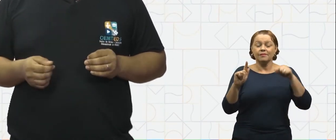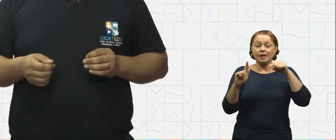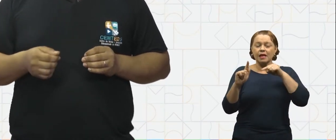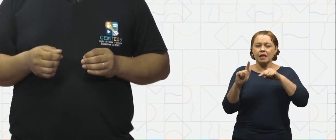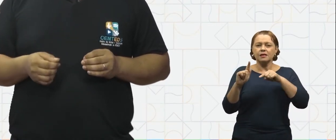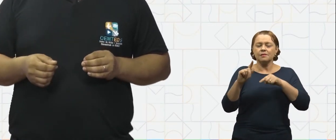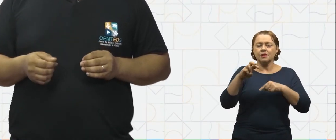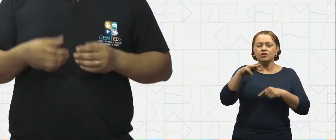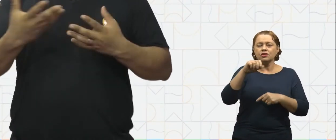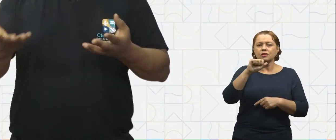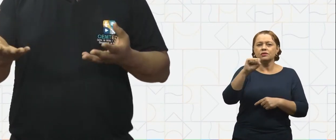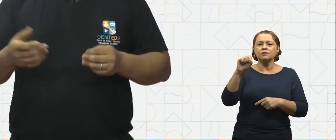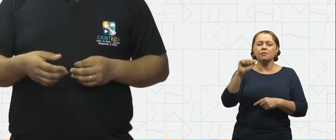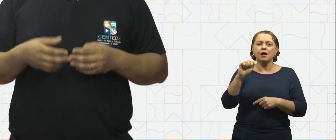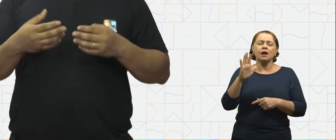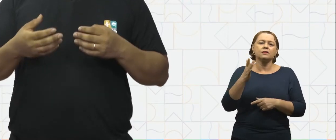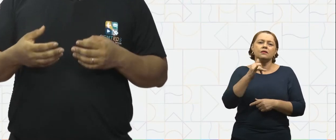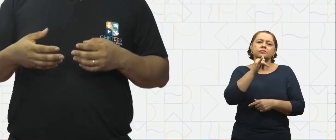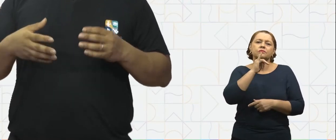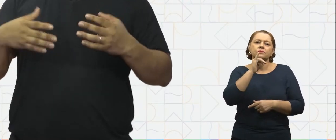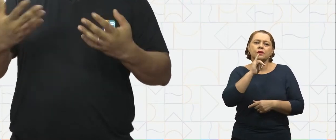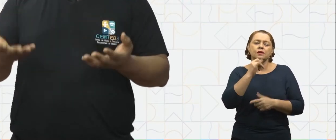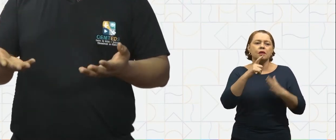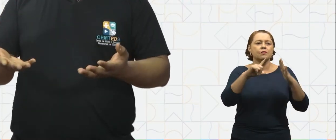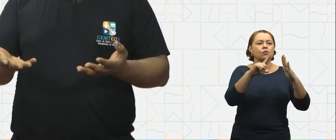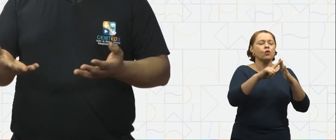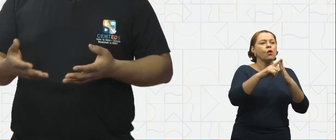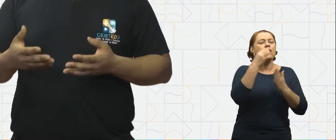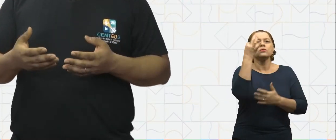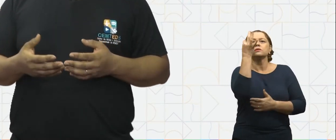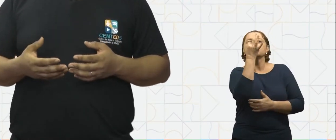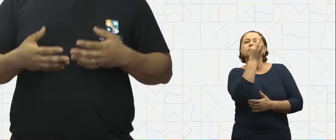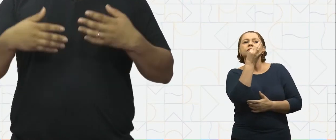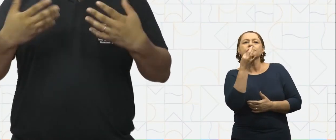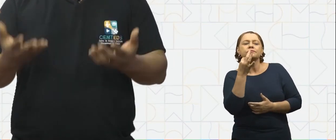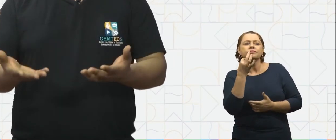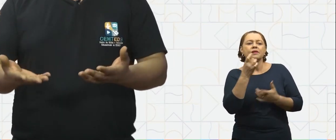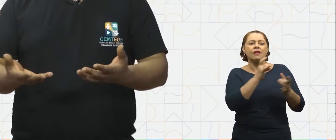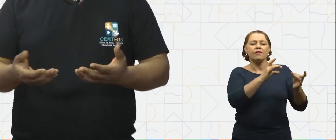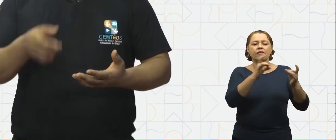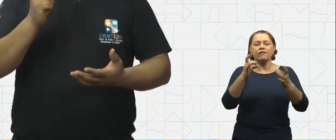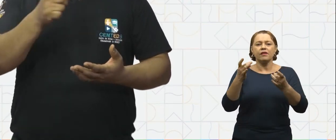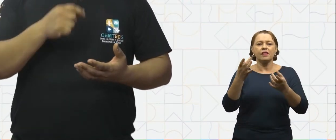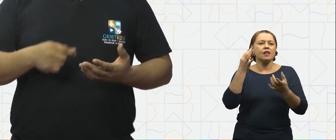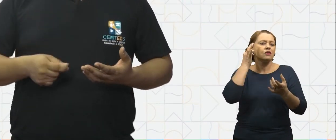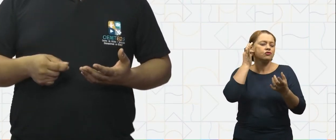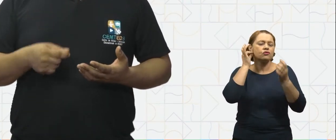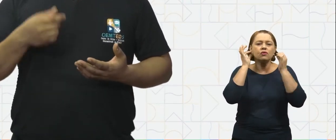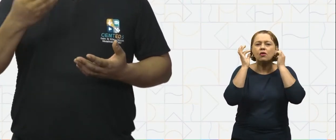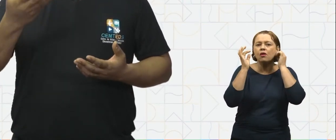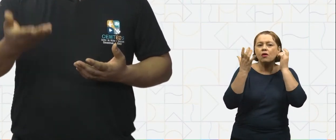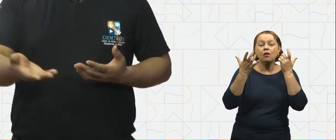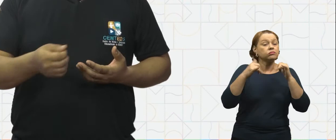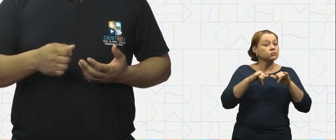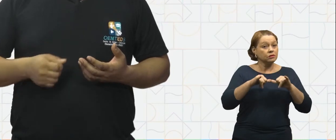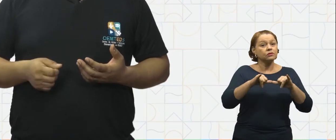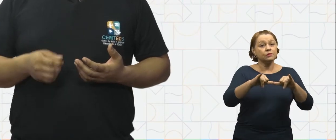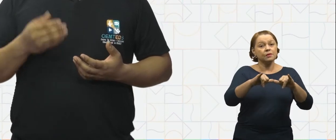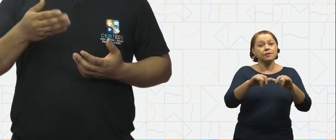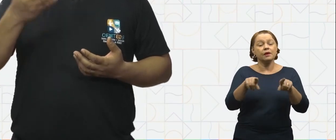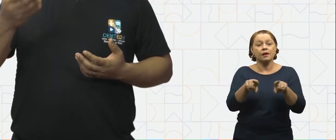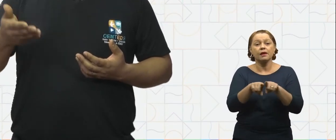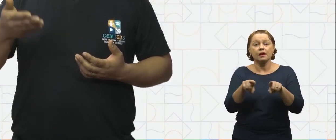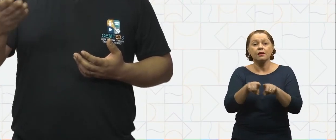de massa é muito comum, por exemplo, em lojas de maquiagens, na venda de joias, até mesmo em